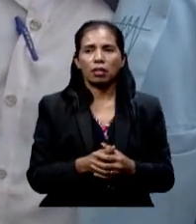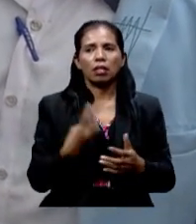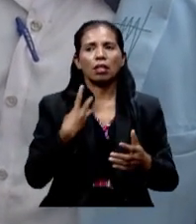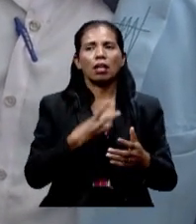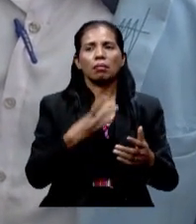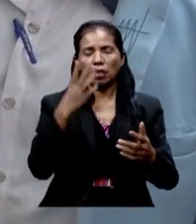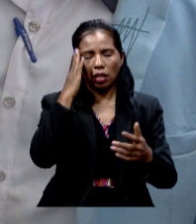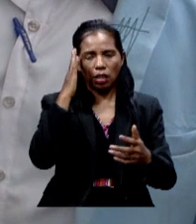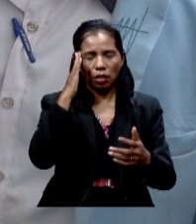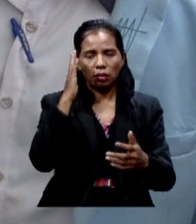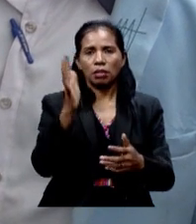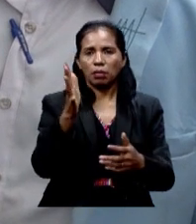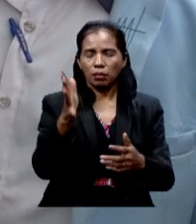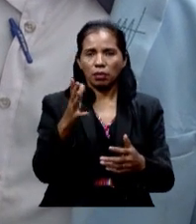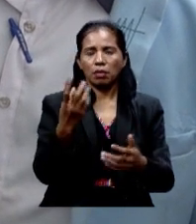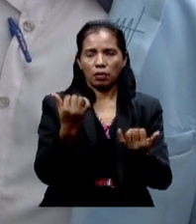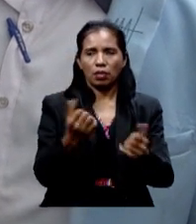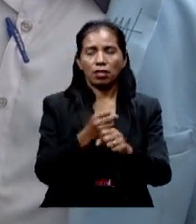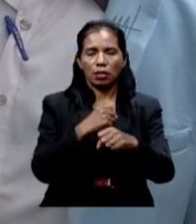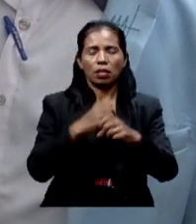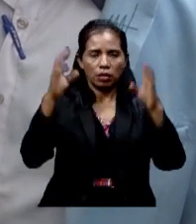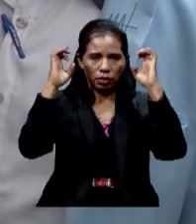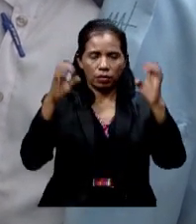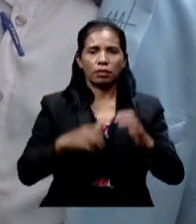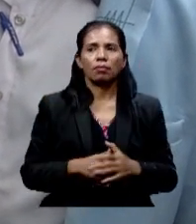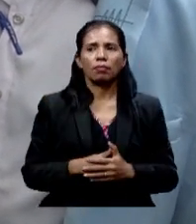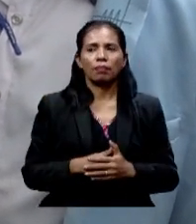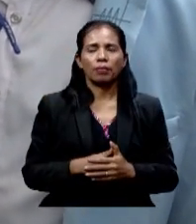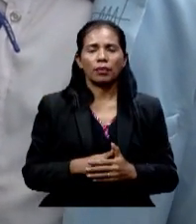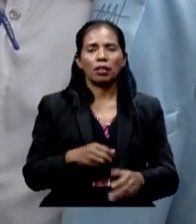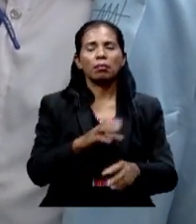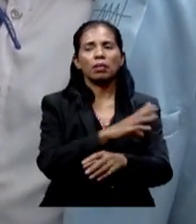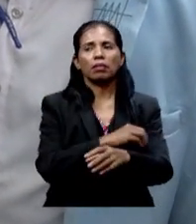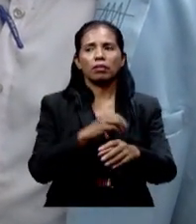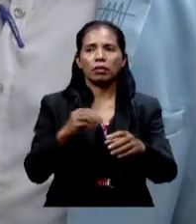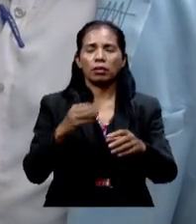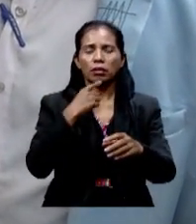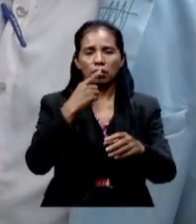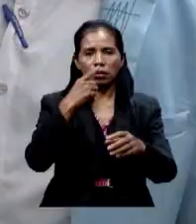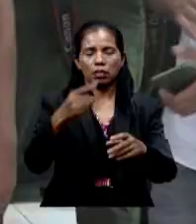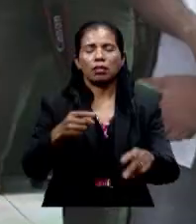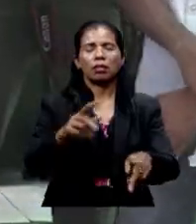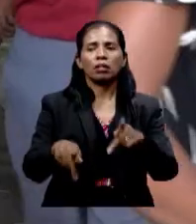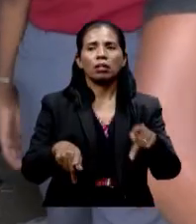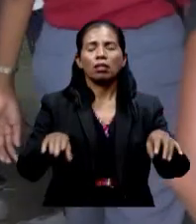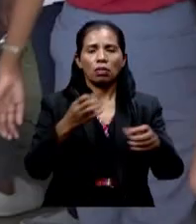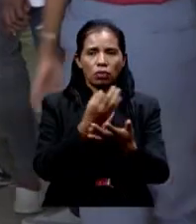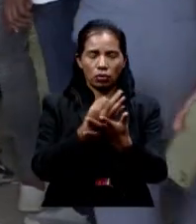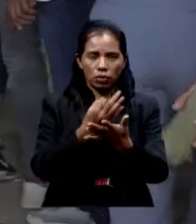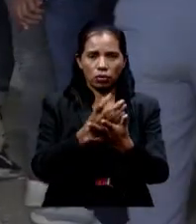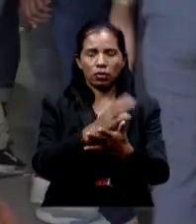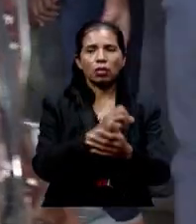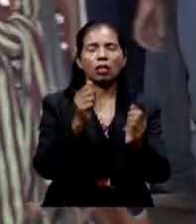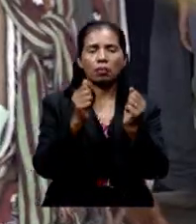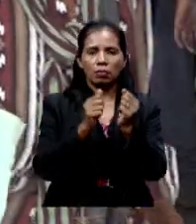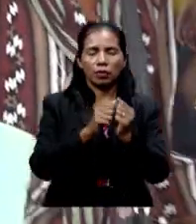agora halo ele exercício ida né. Ter dado o Instituto Nacional de Segurança Social, beneficiário do subsídio idoso Sira, quase reúne